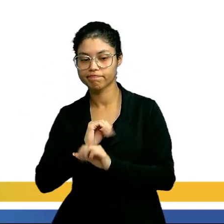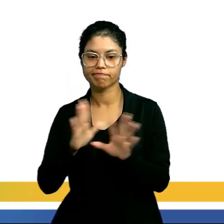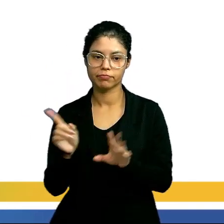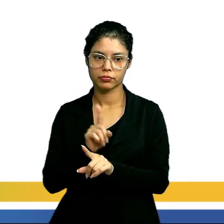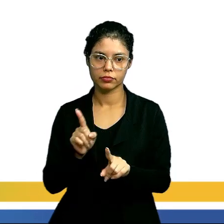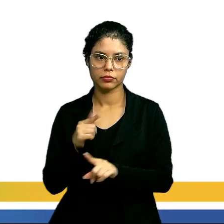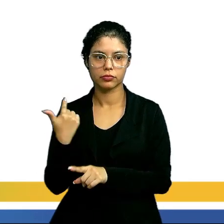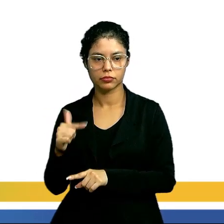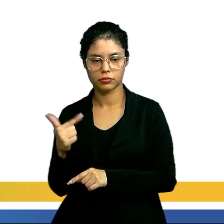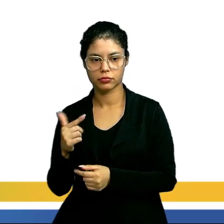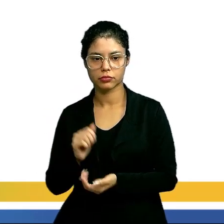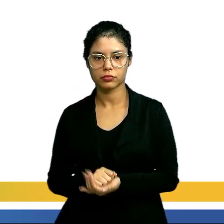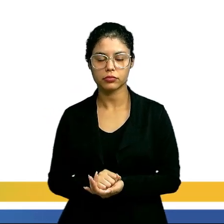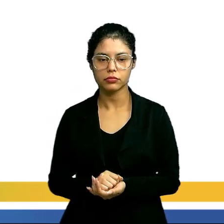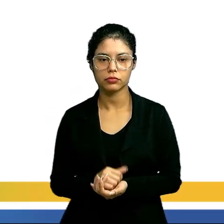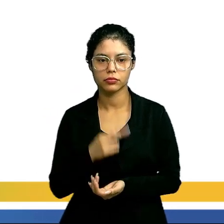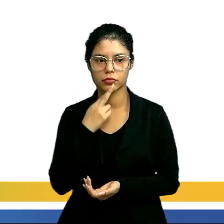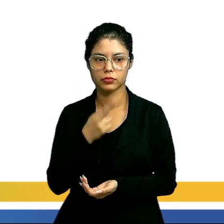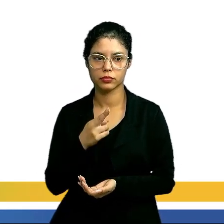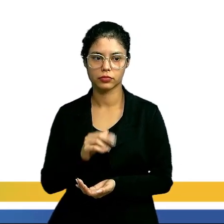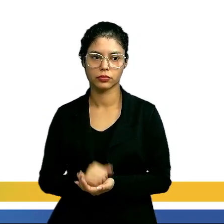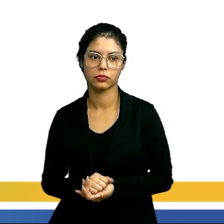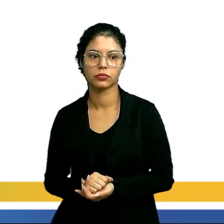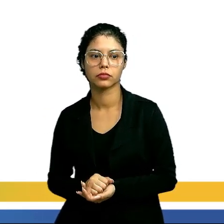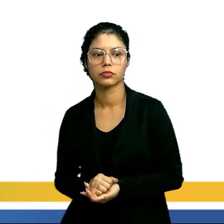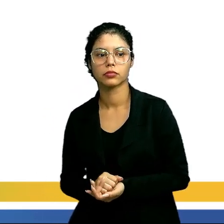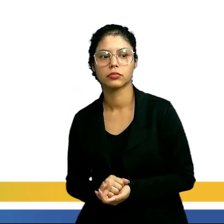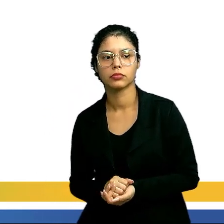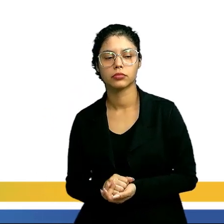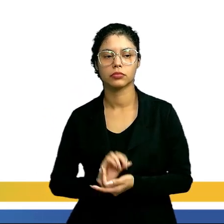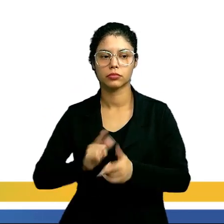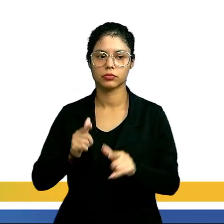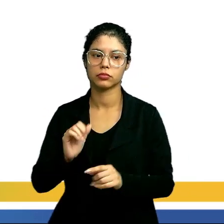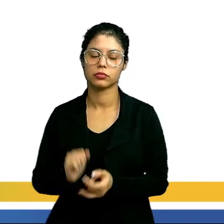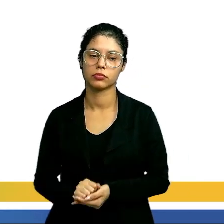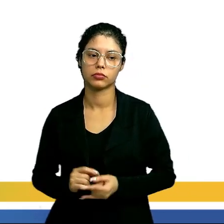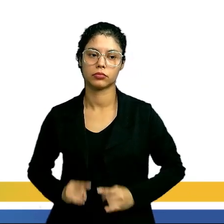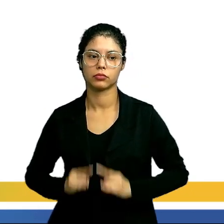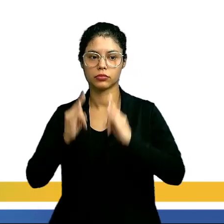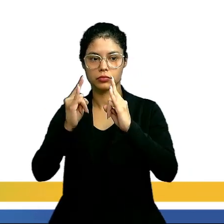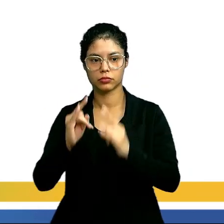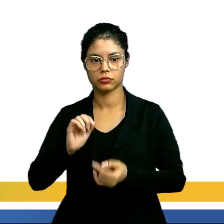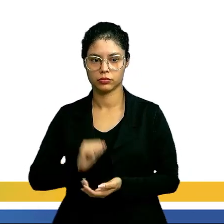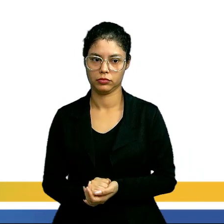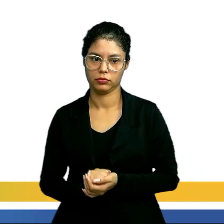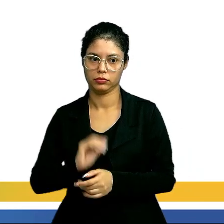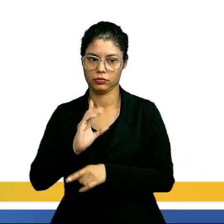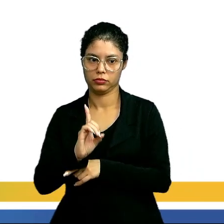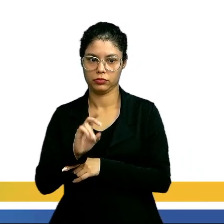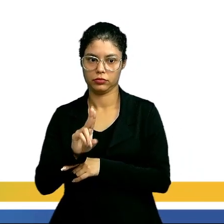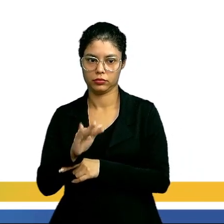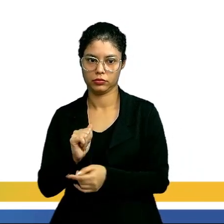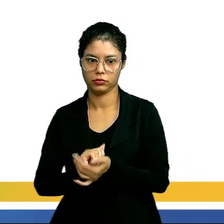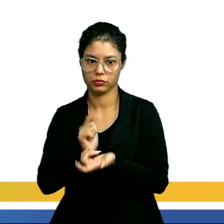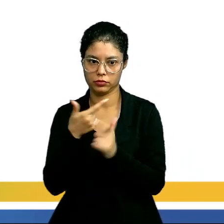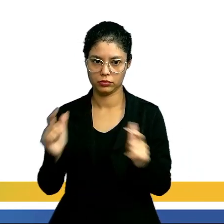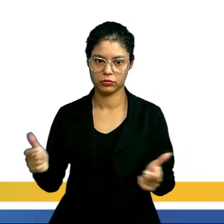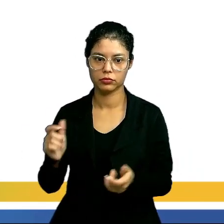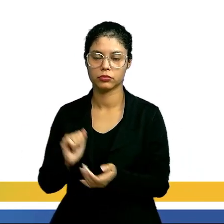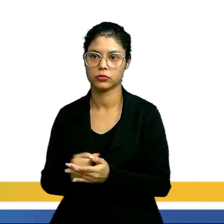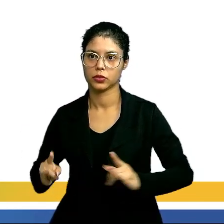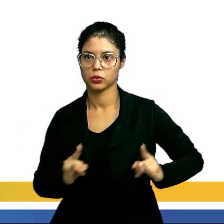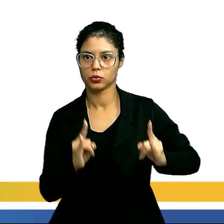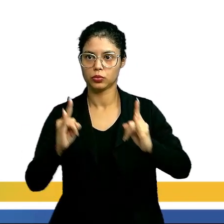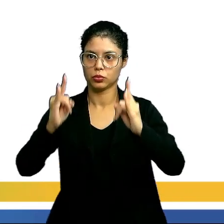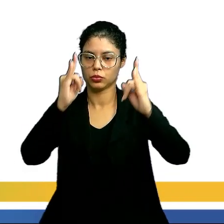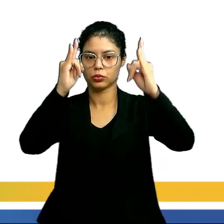não, já que não chega no resultado que encontramos. Letra D. A Torre de Burj Khalifa, em Dubai, o maior